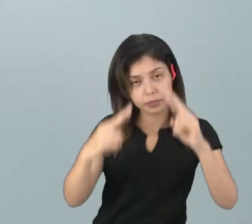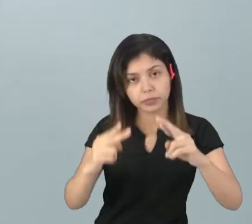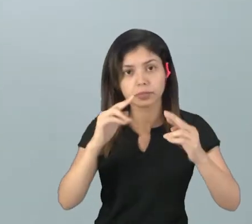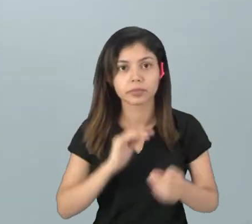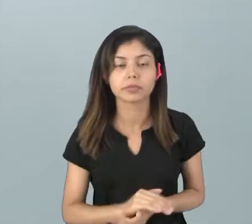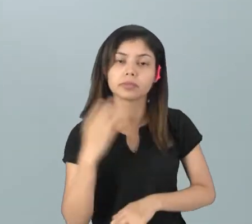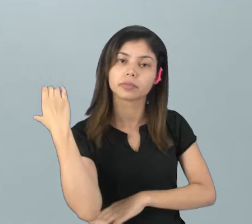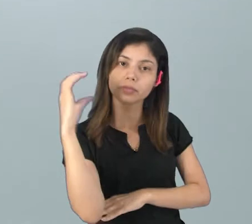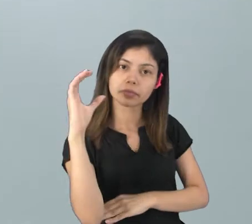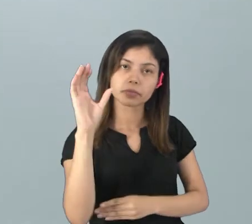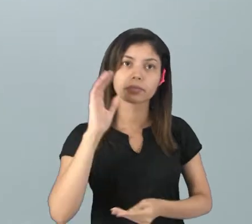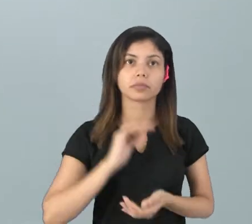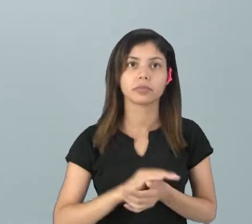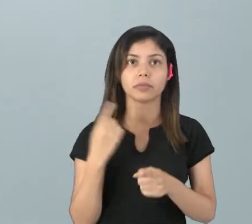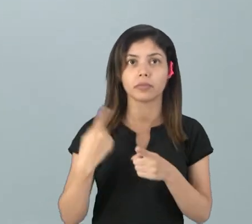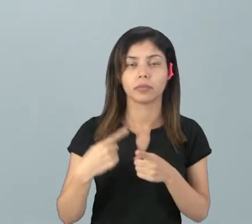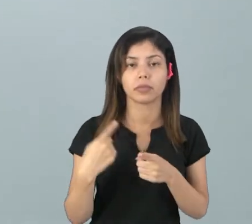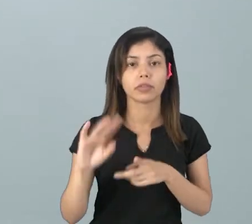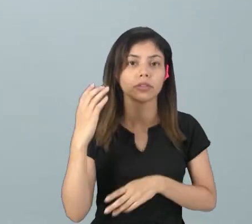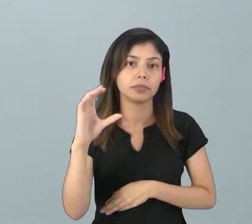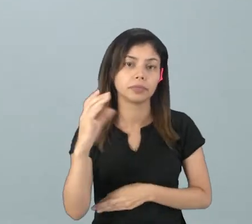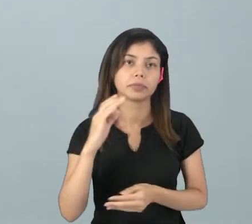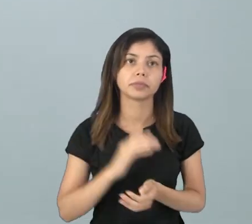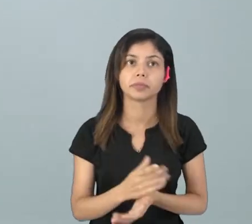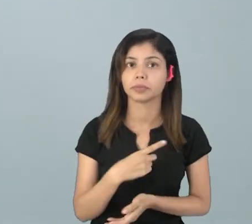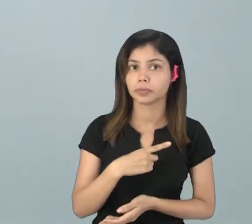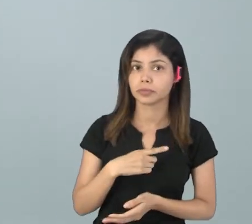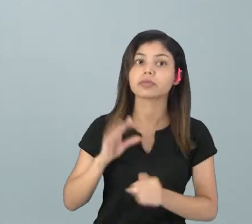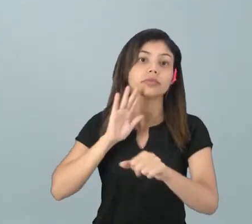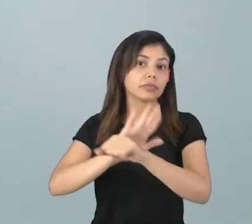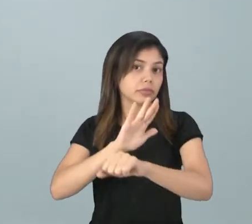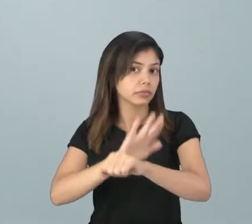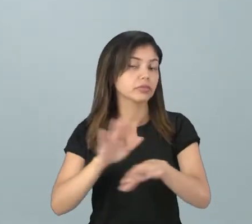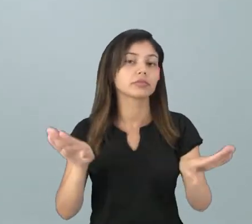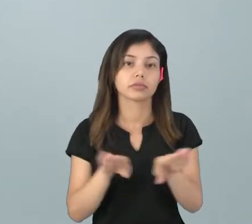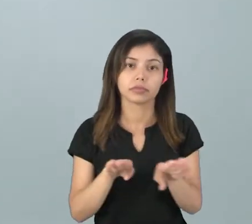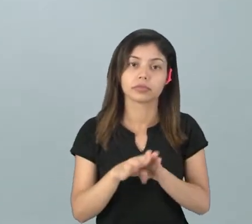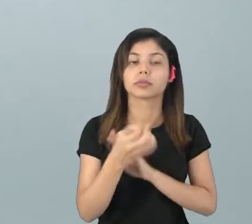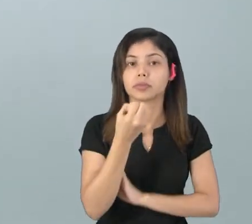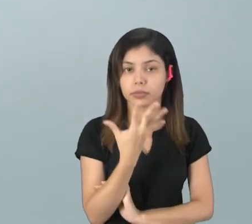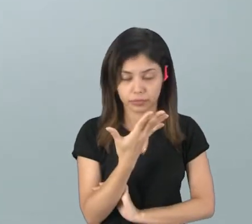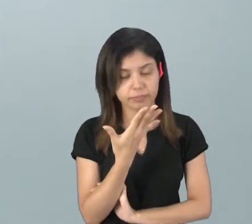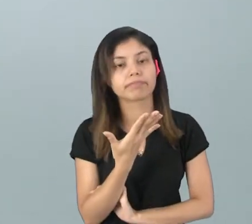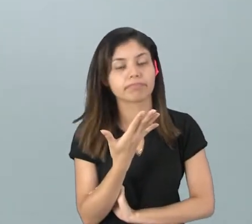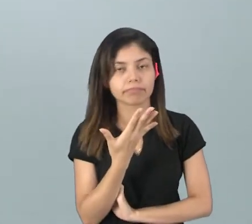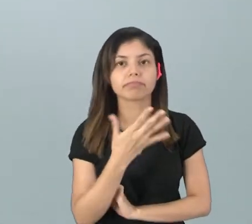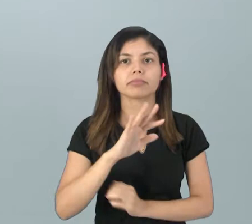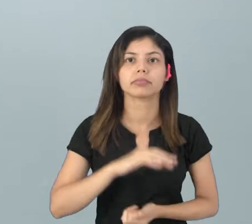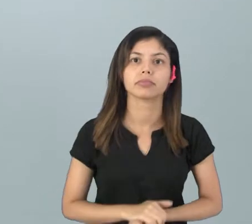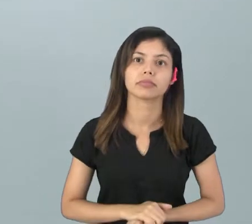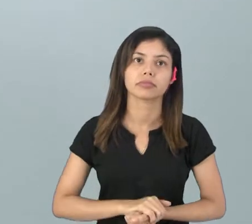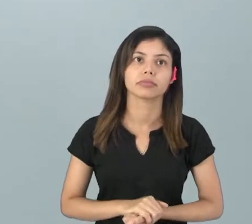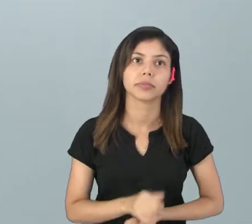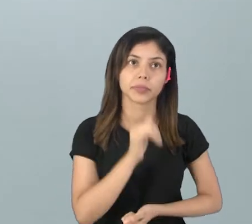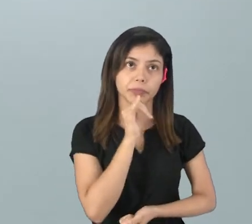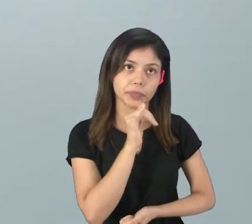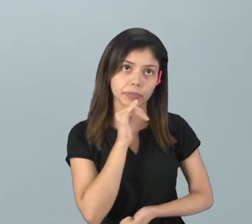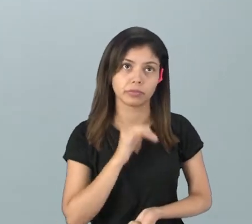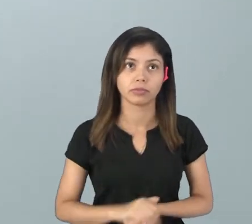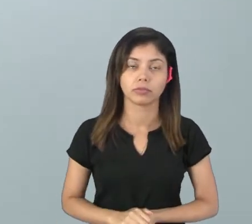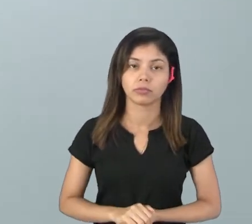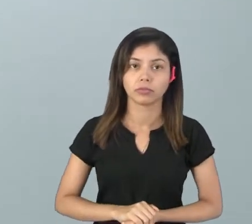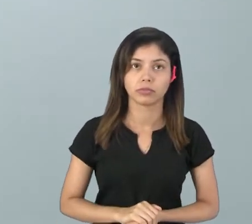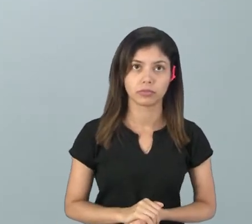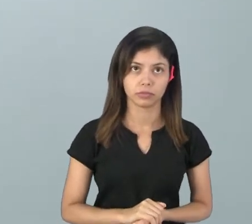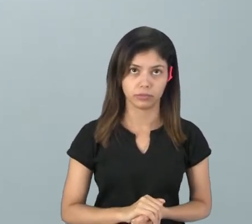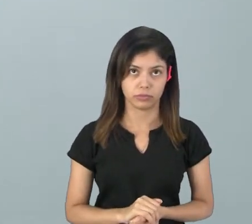a ciência, porque a ciência também ela tem contribuições que são boas, que são viáveis. Por exemplo, a energia que